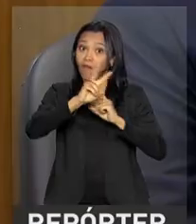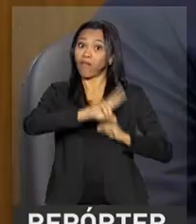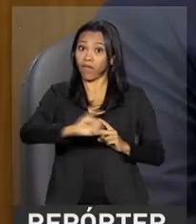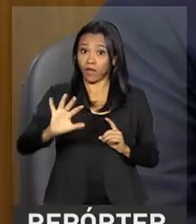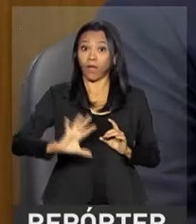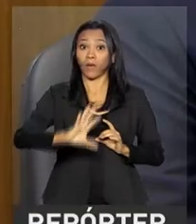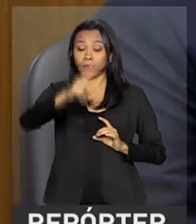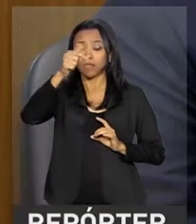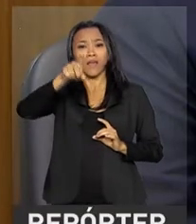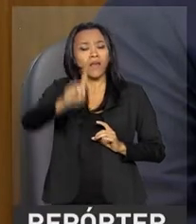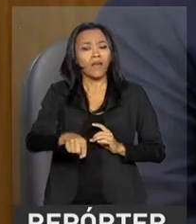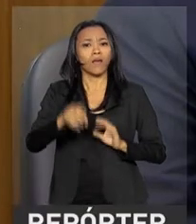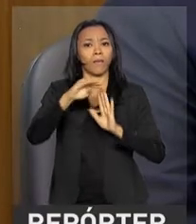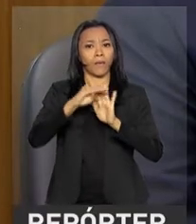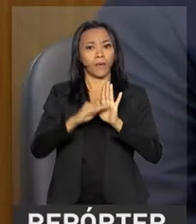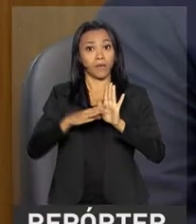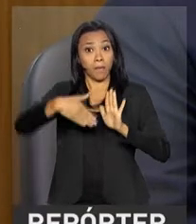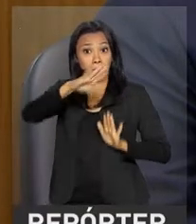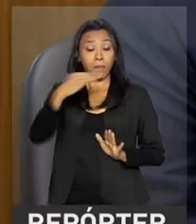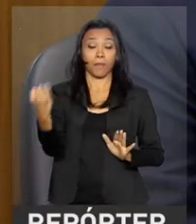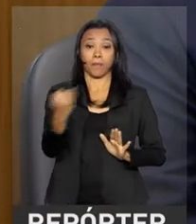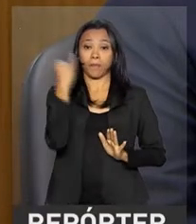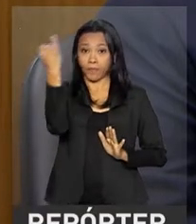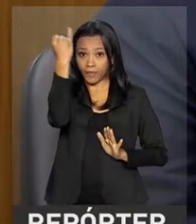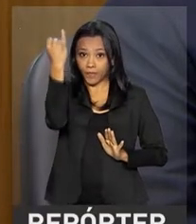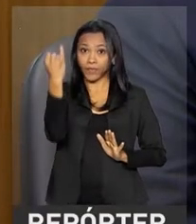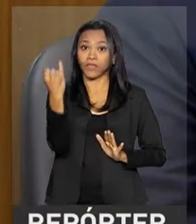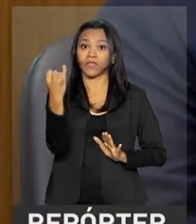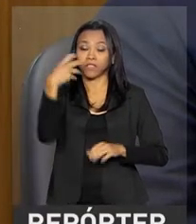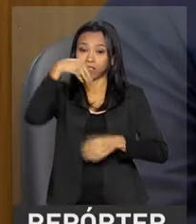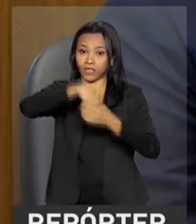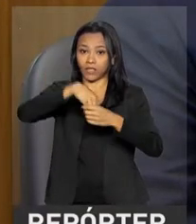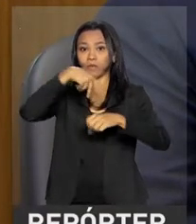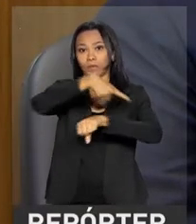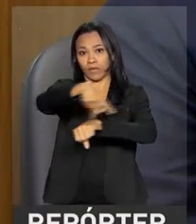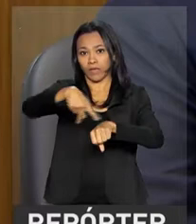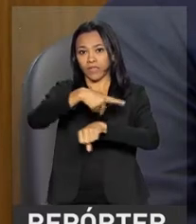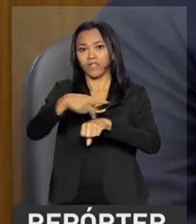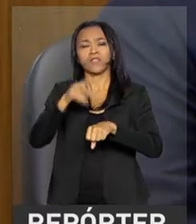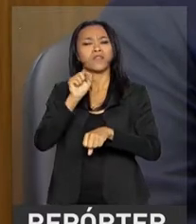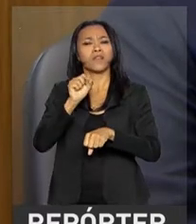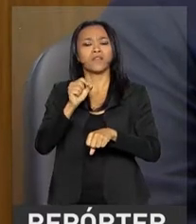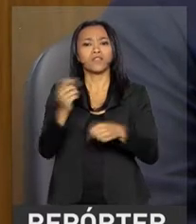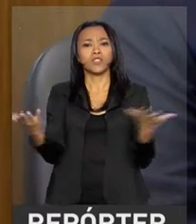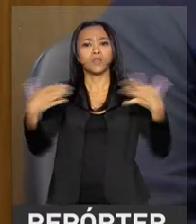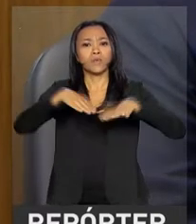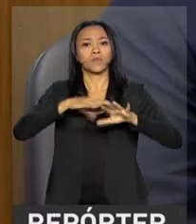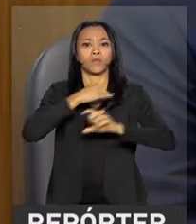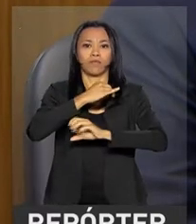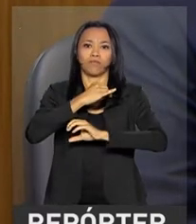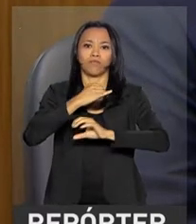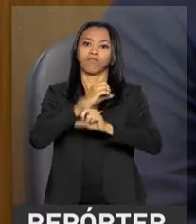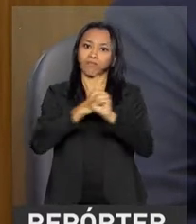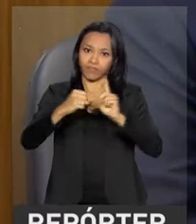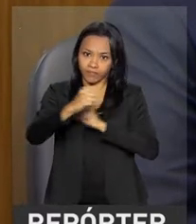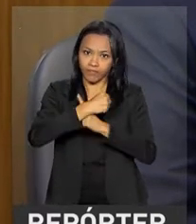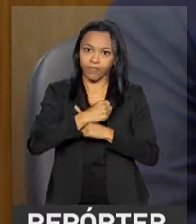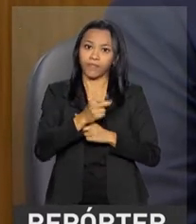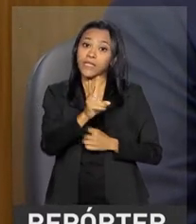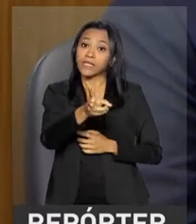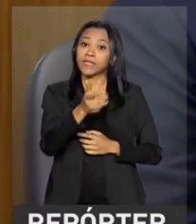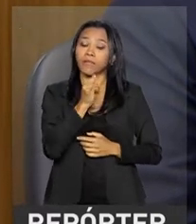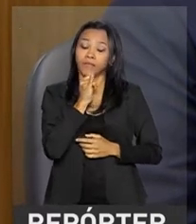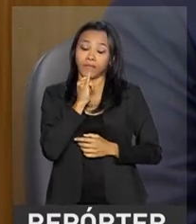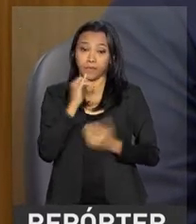programas mais importantes no nosso país um programa de inclusão social porque sempre que comparamos por